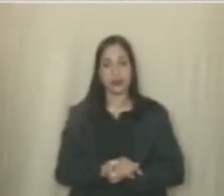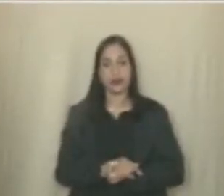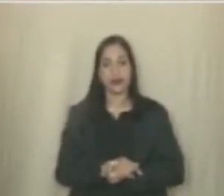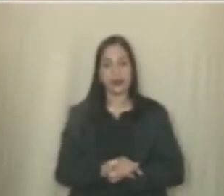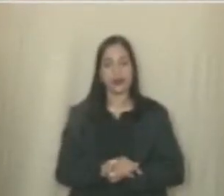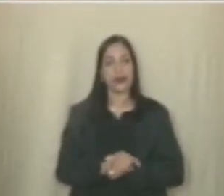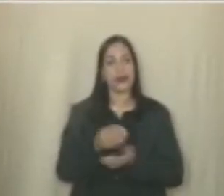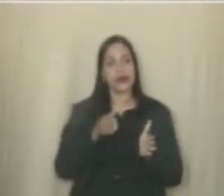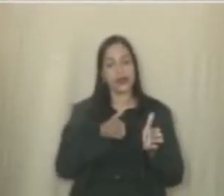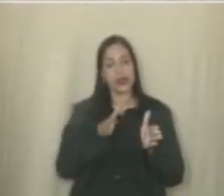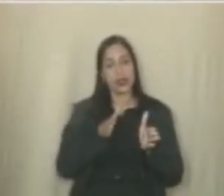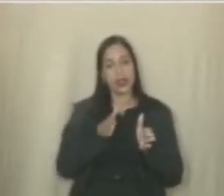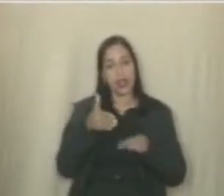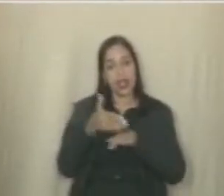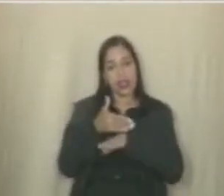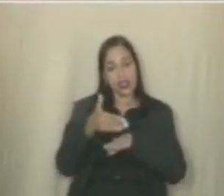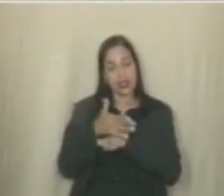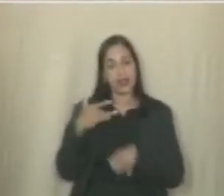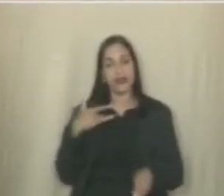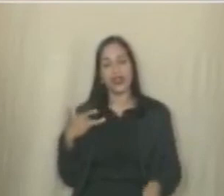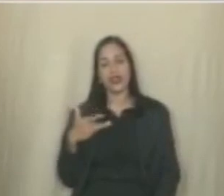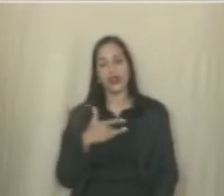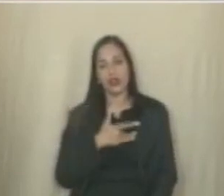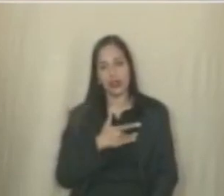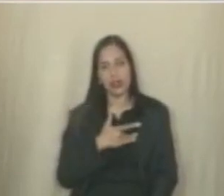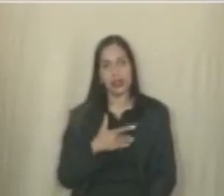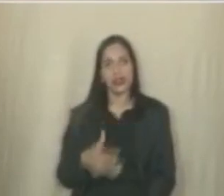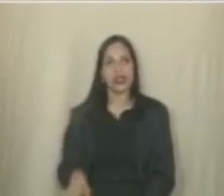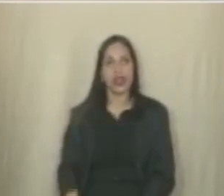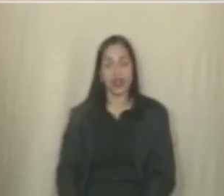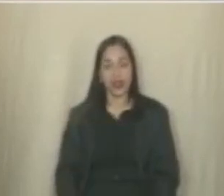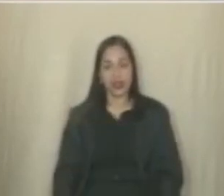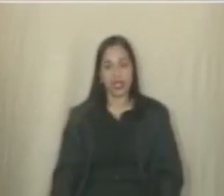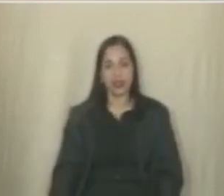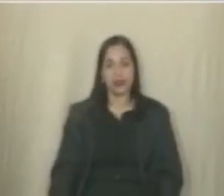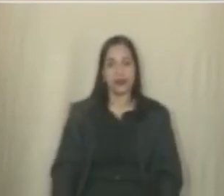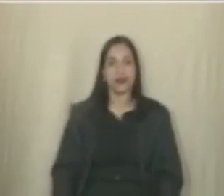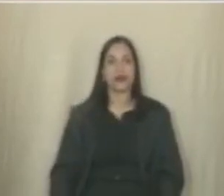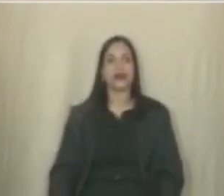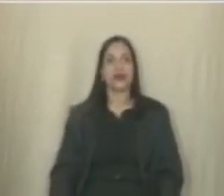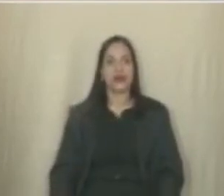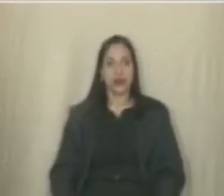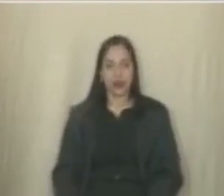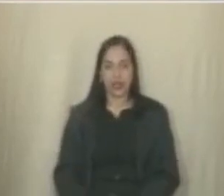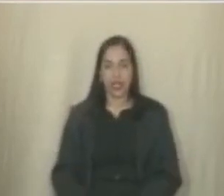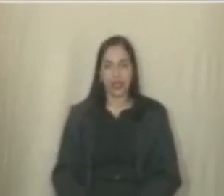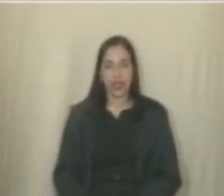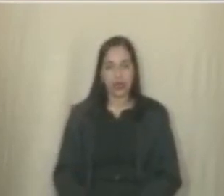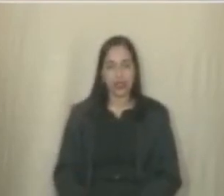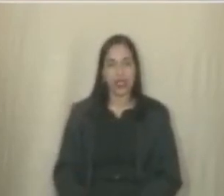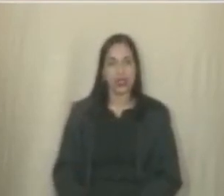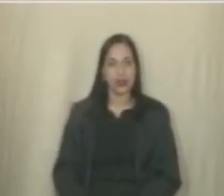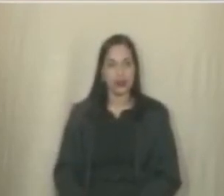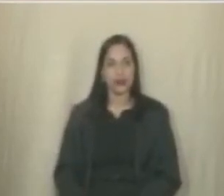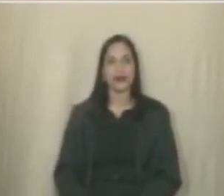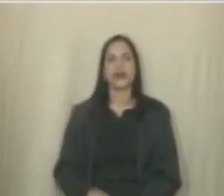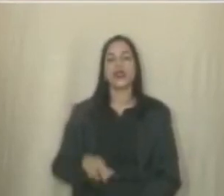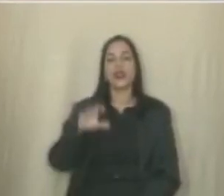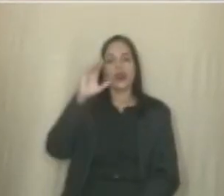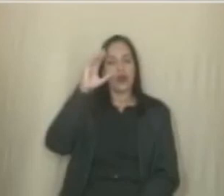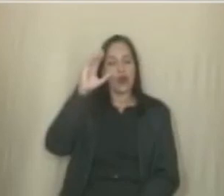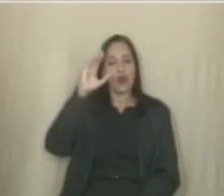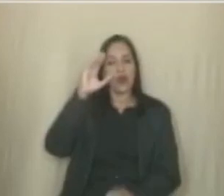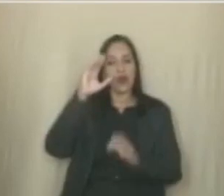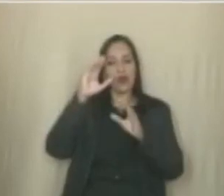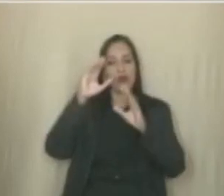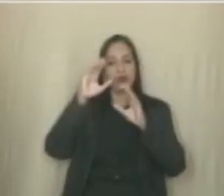no acesso à saúde. Sei do impacto positivo que a medicina da maconha trouxe para a vida de Pedro e tenho trazido para a vida